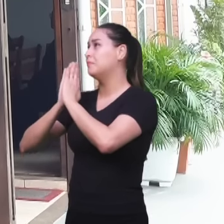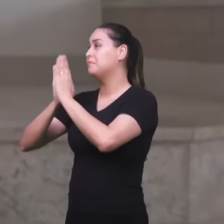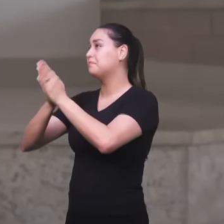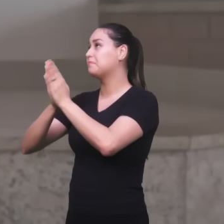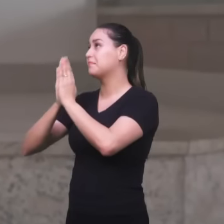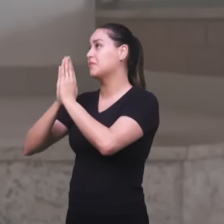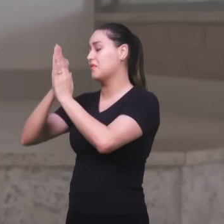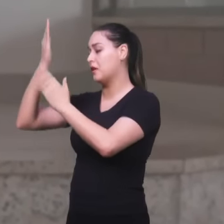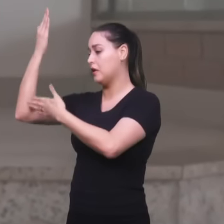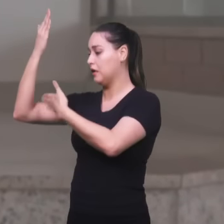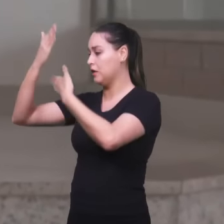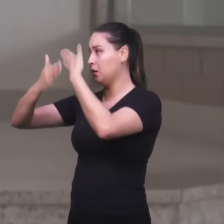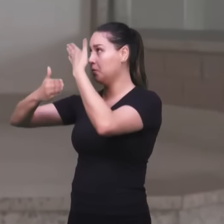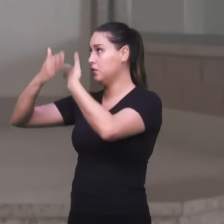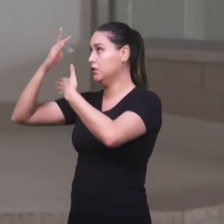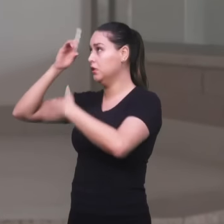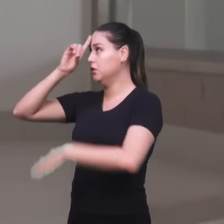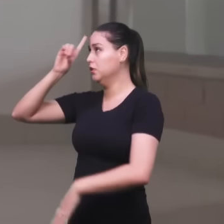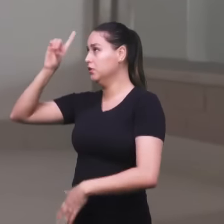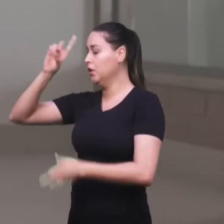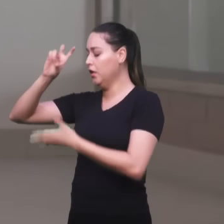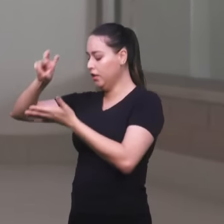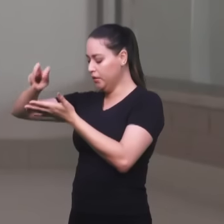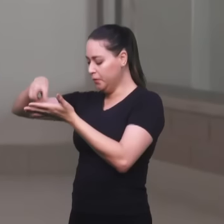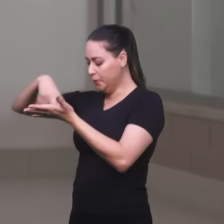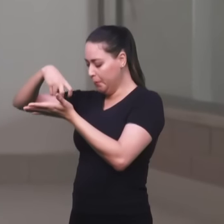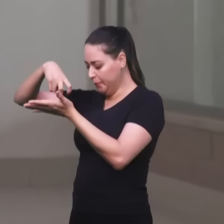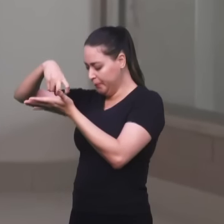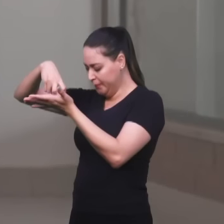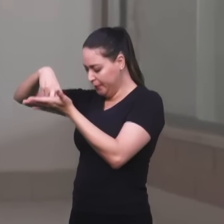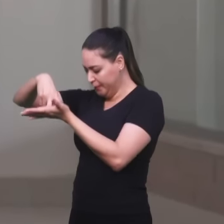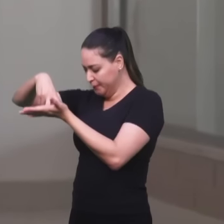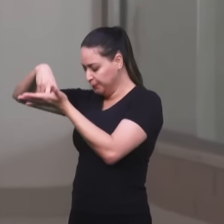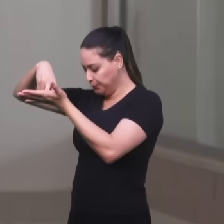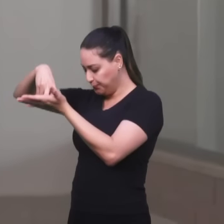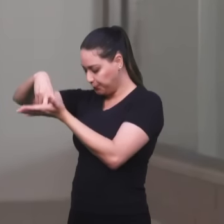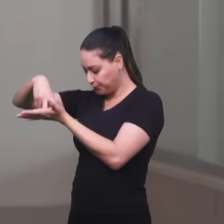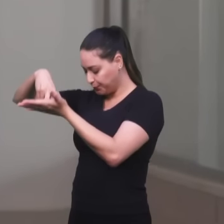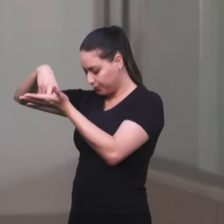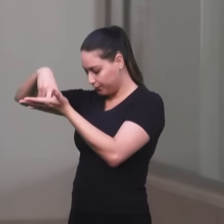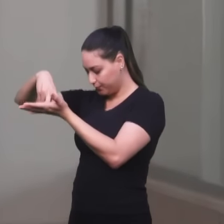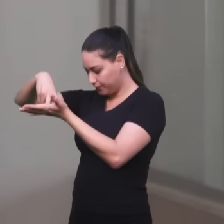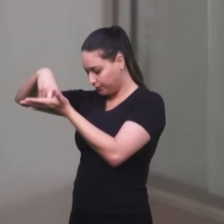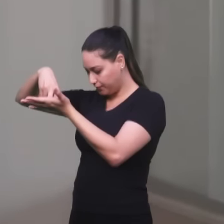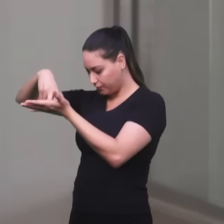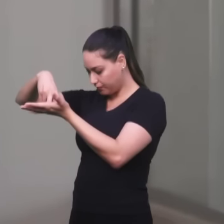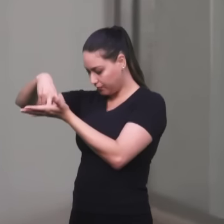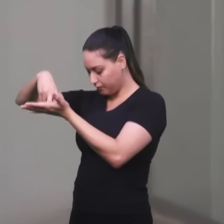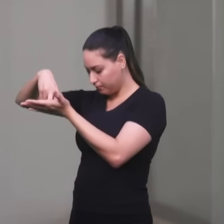Diante dele A prostra Que eu estou